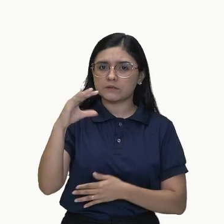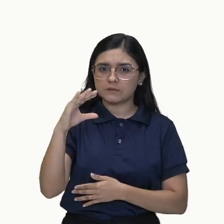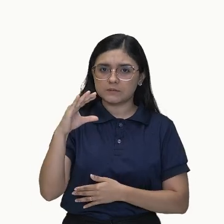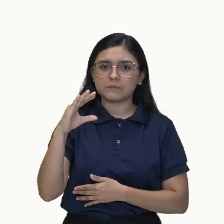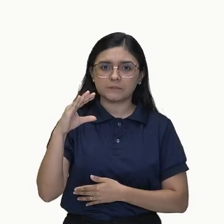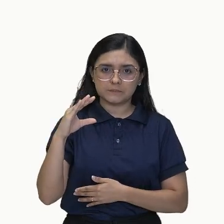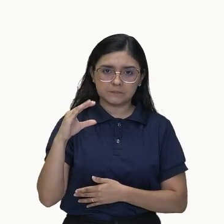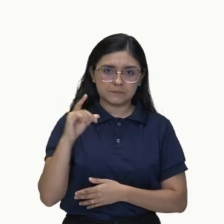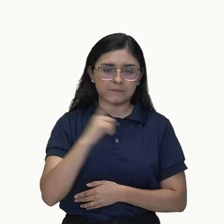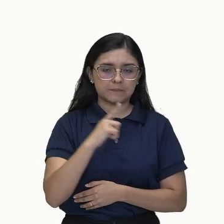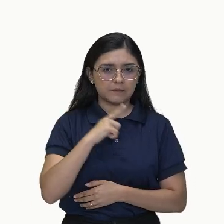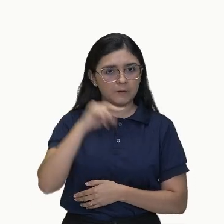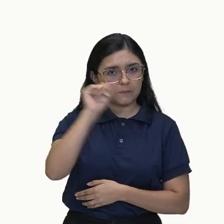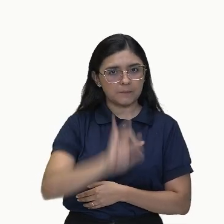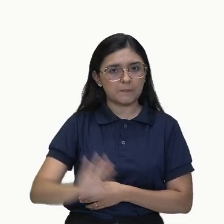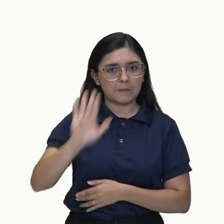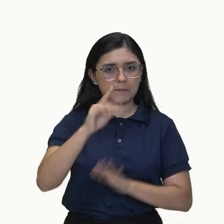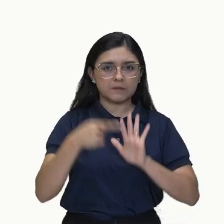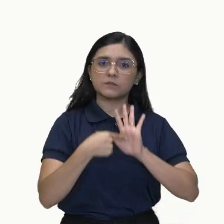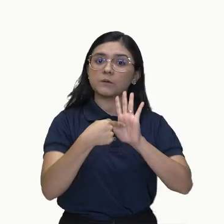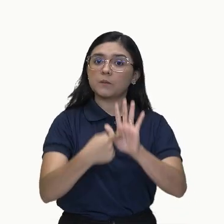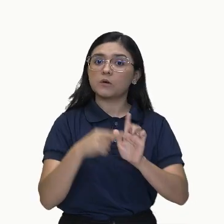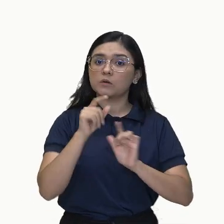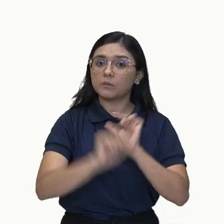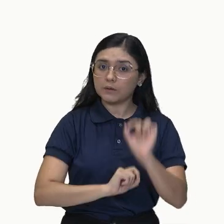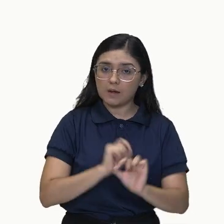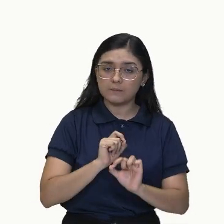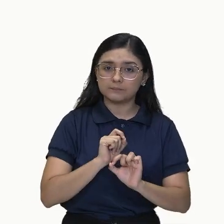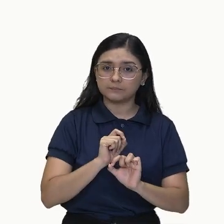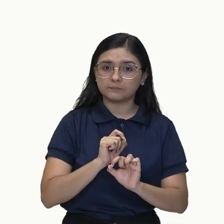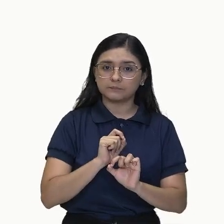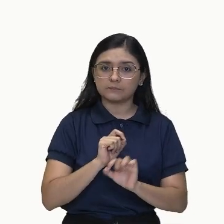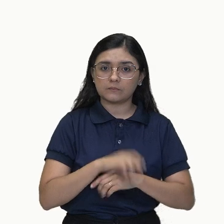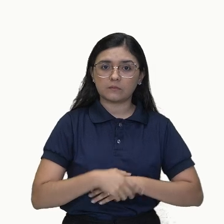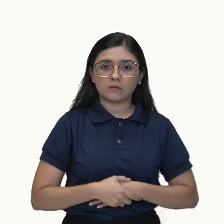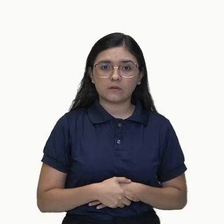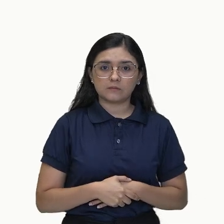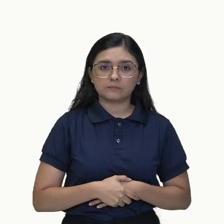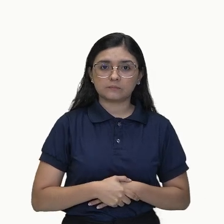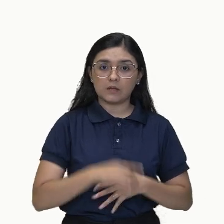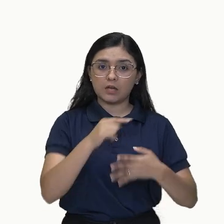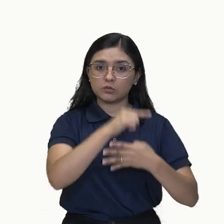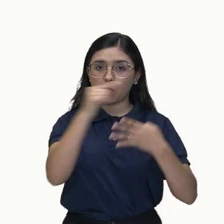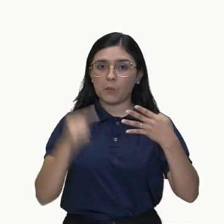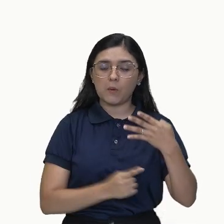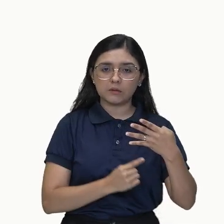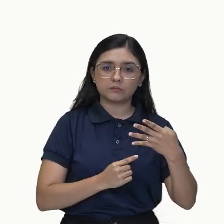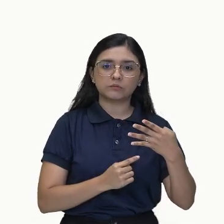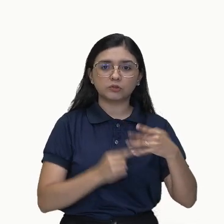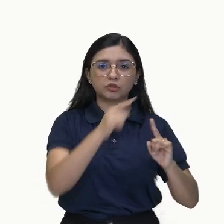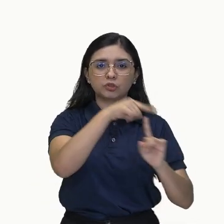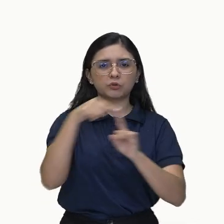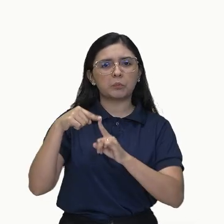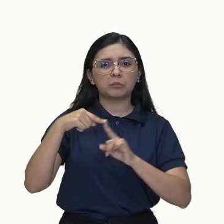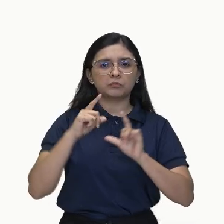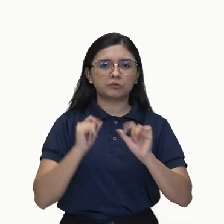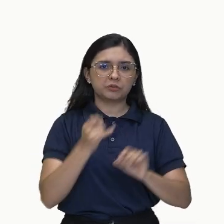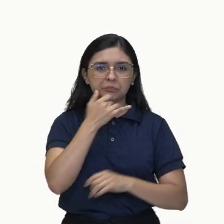aqui uma imagem que reflete muito bem as 4 grandezas elétricas. Olha